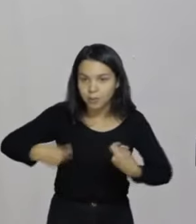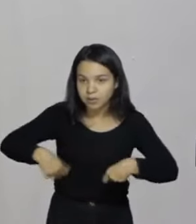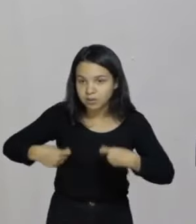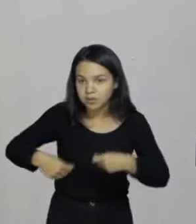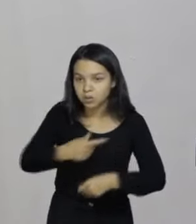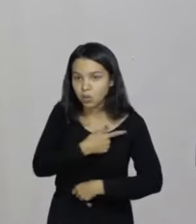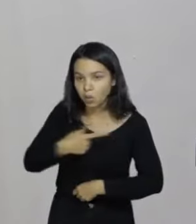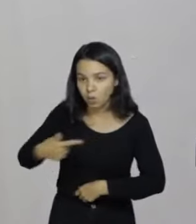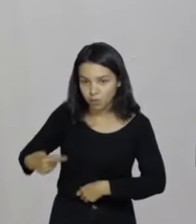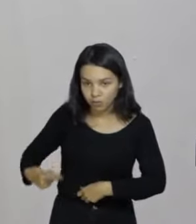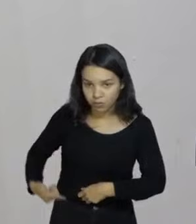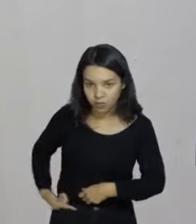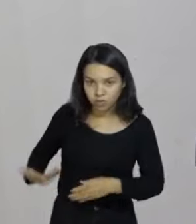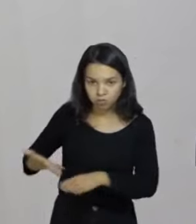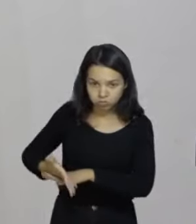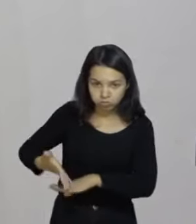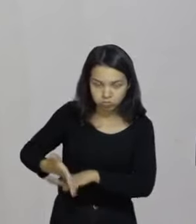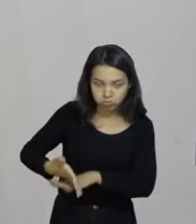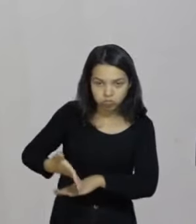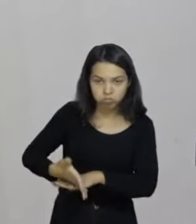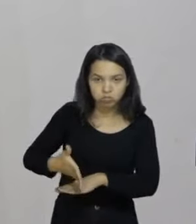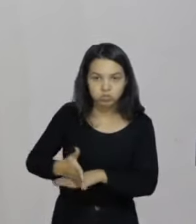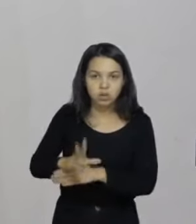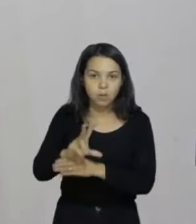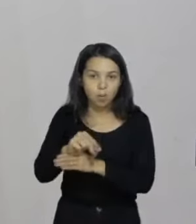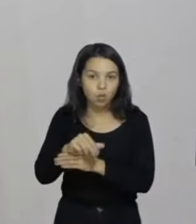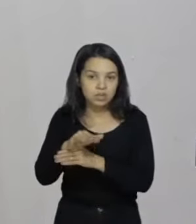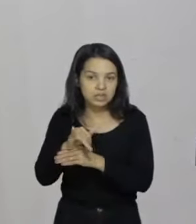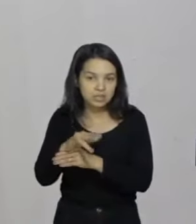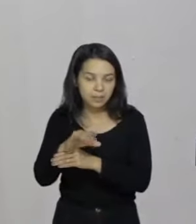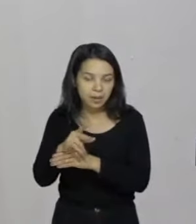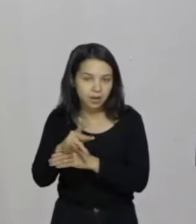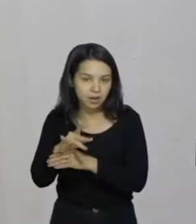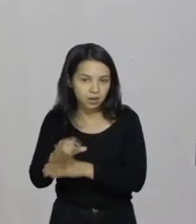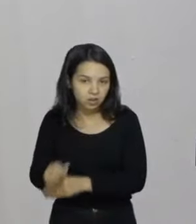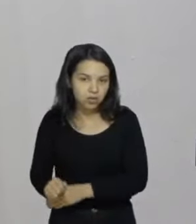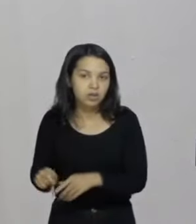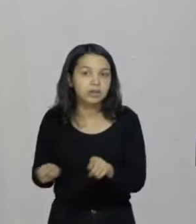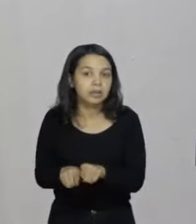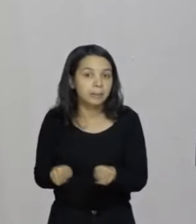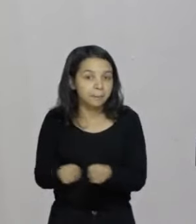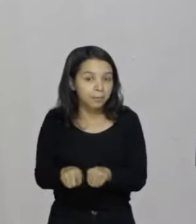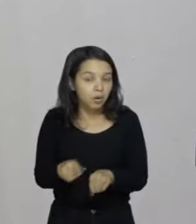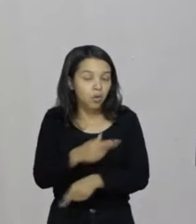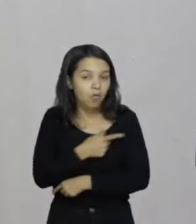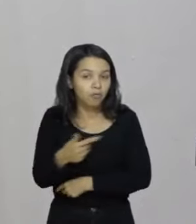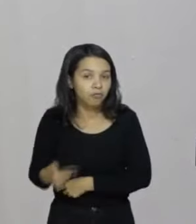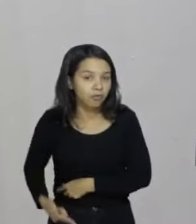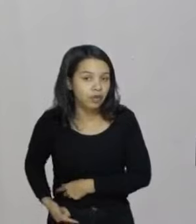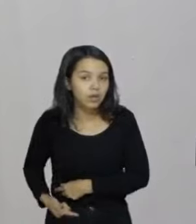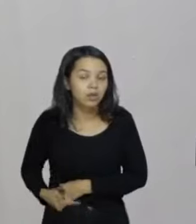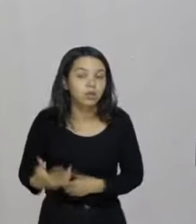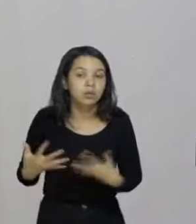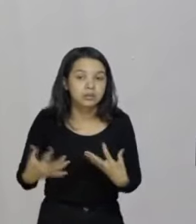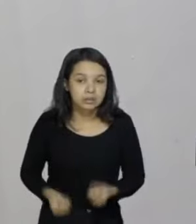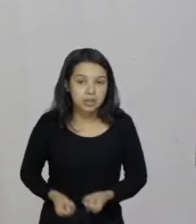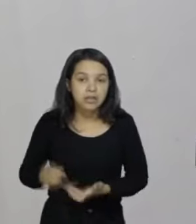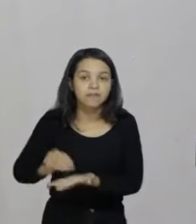mais proativo mais municipalista um governo que atenda as demandas